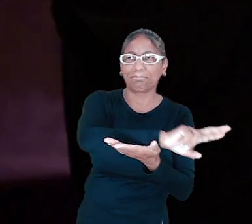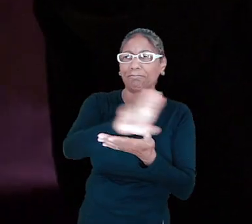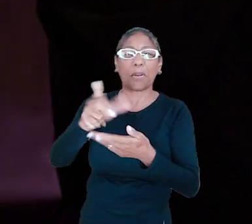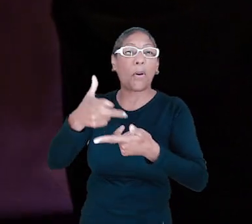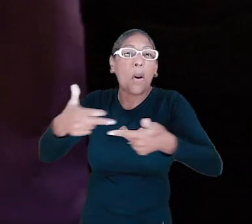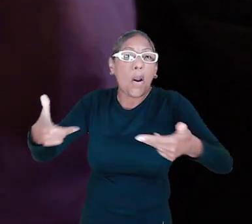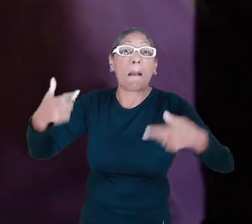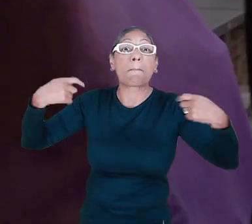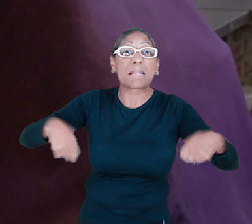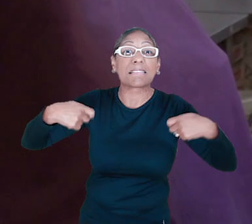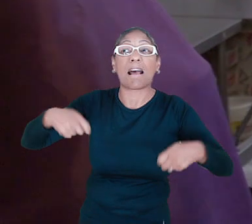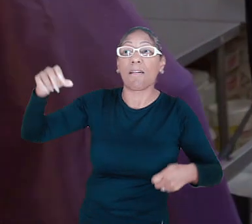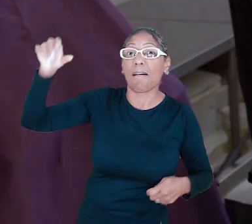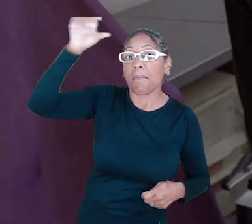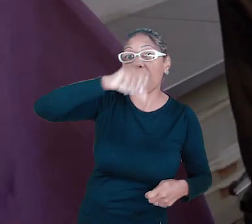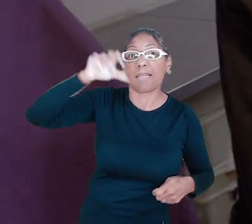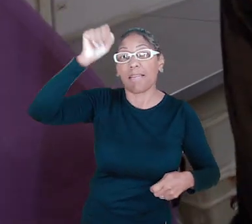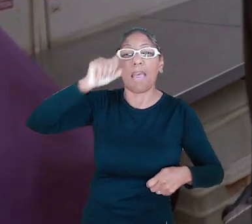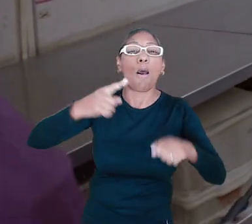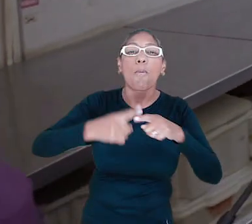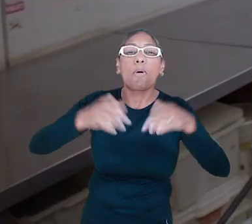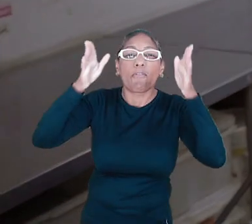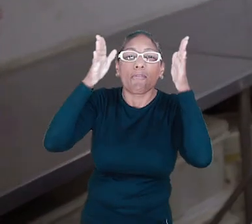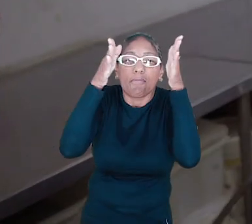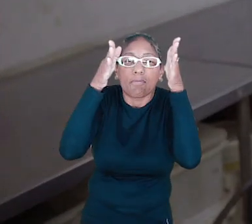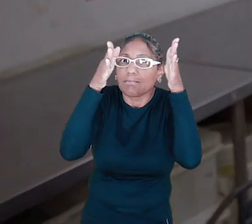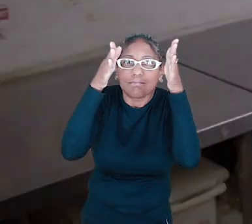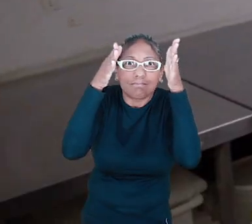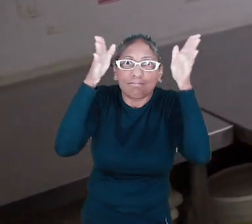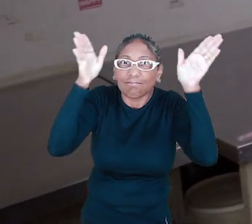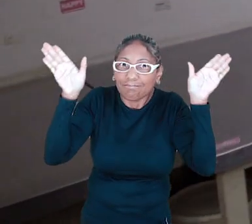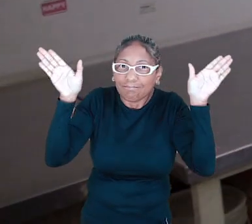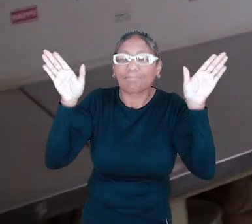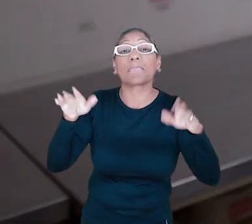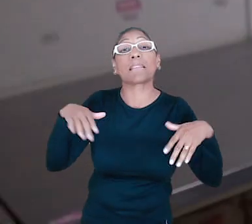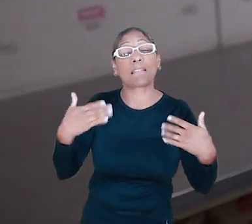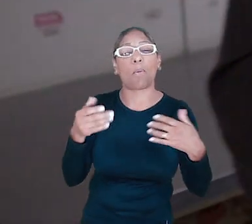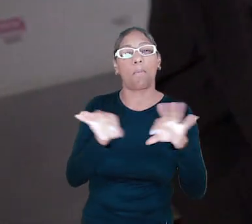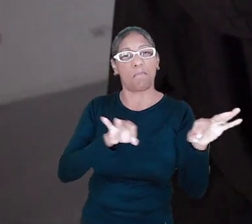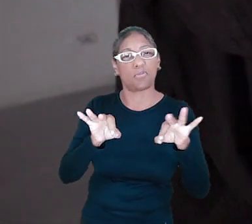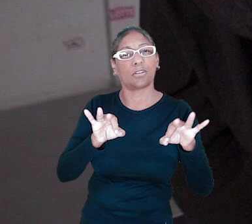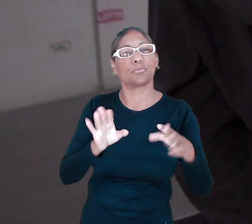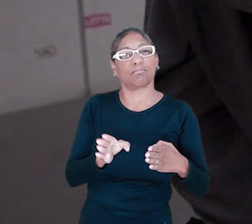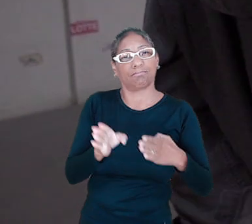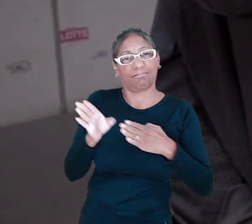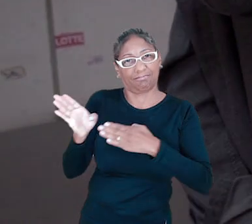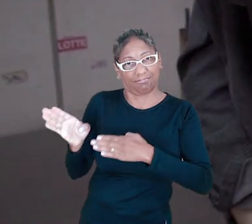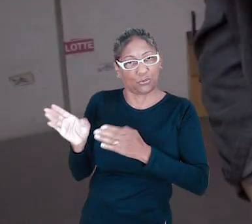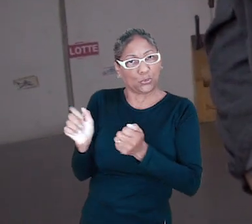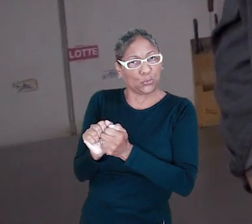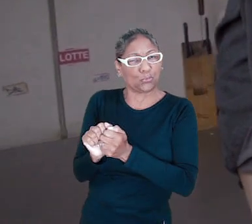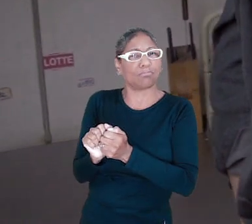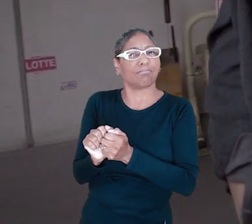coisas diferentes, né? Que eles precisavam arrumar e não estavam enxergando. O pessoal da Lado a Lado, eles conseguiram focar